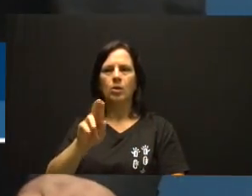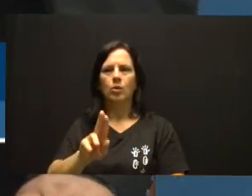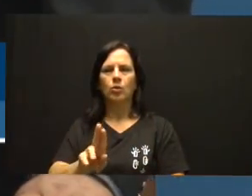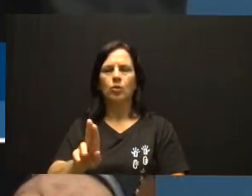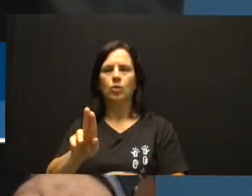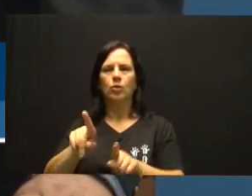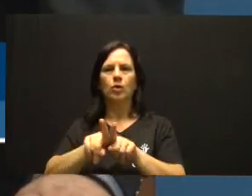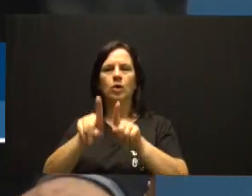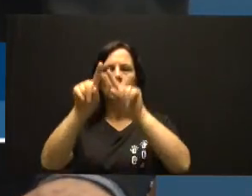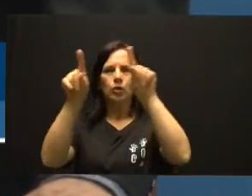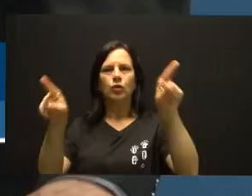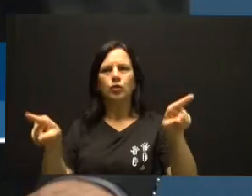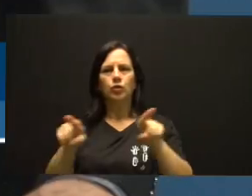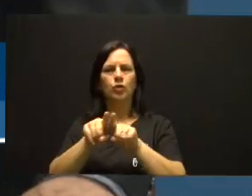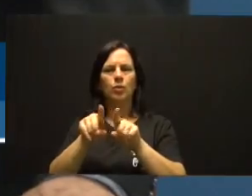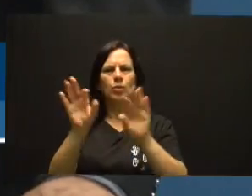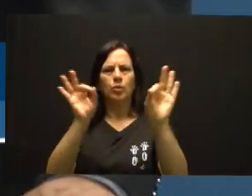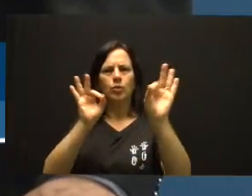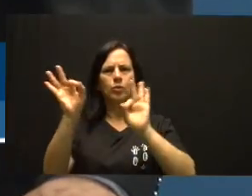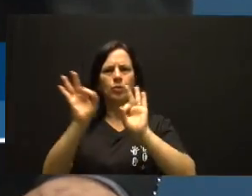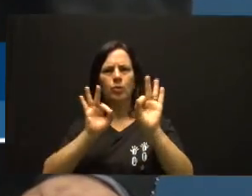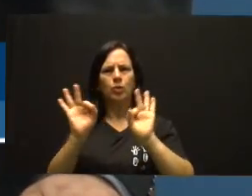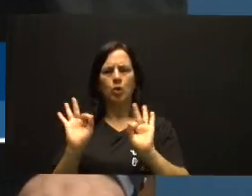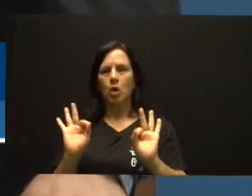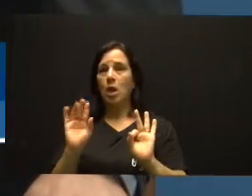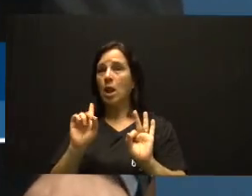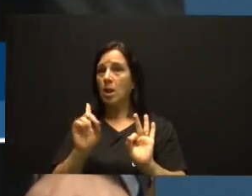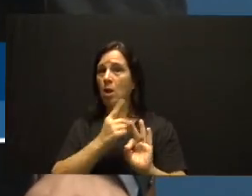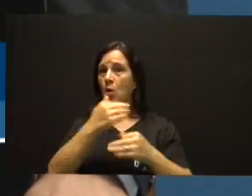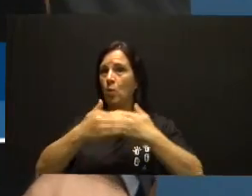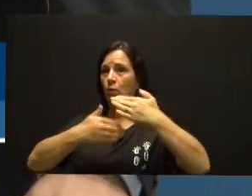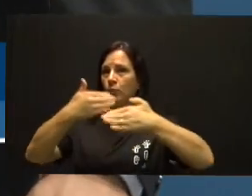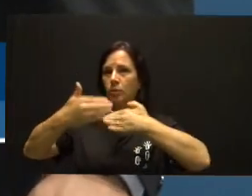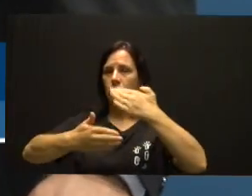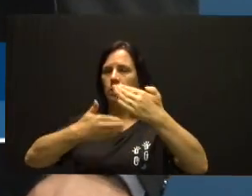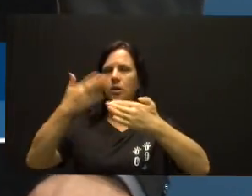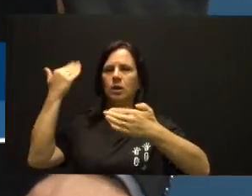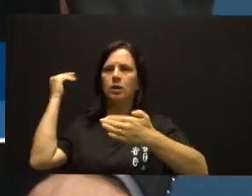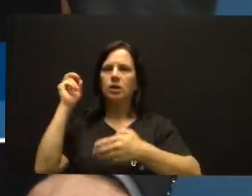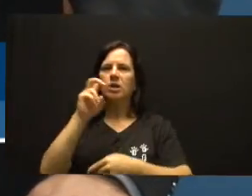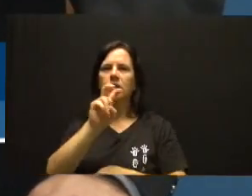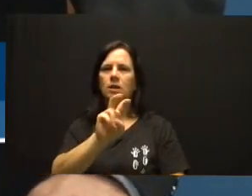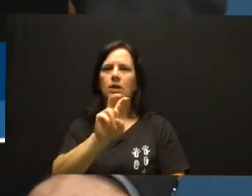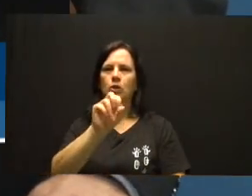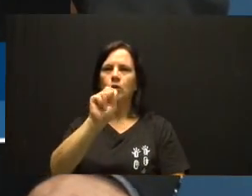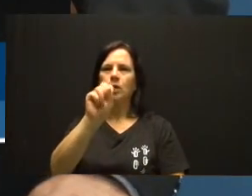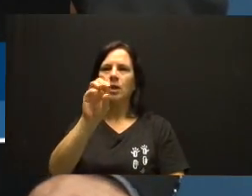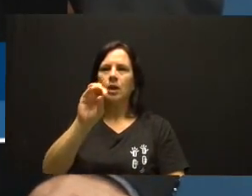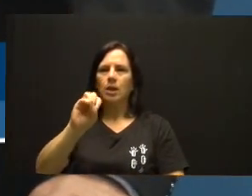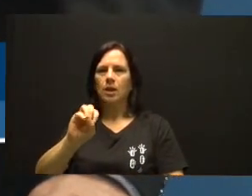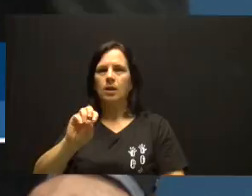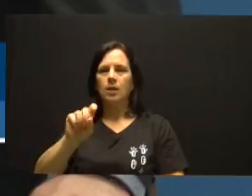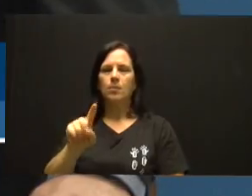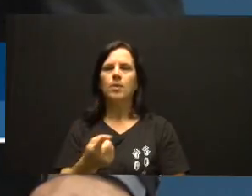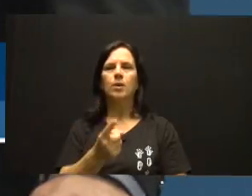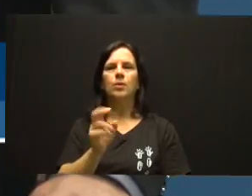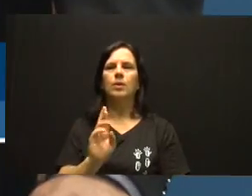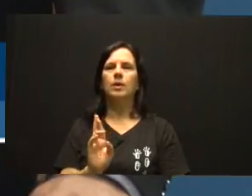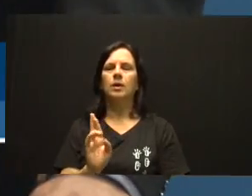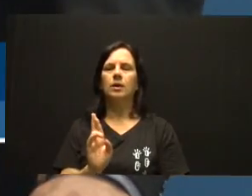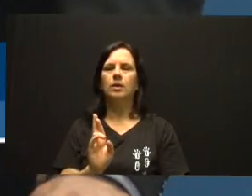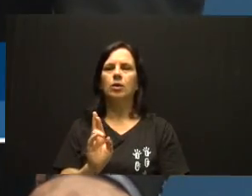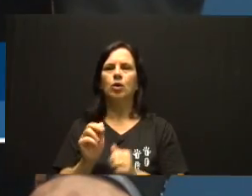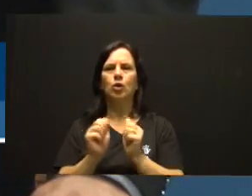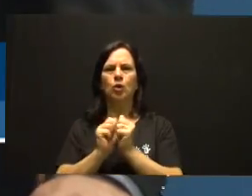placa de reforma. De reforma, não de construção, naquela época de 580 mil, vereador Sérgio. E nós fomos até